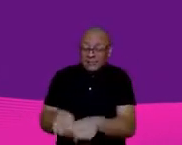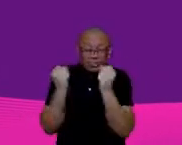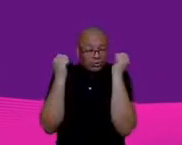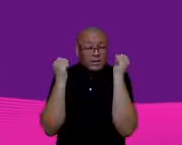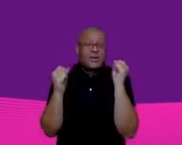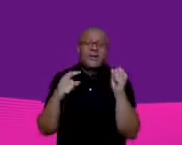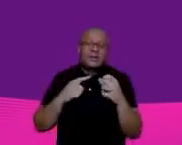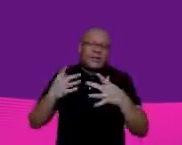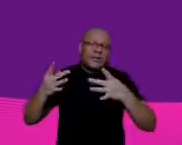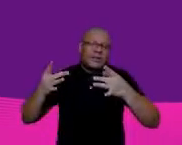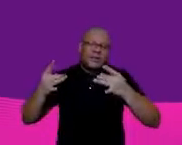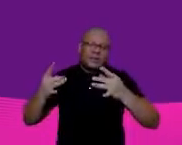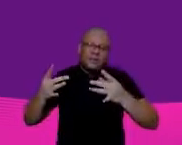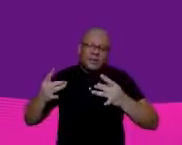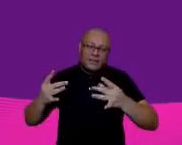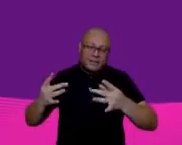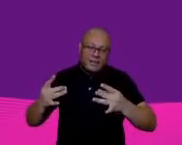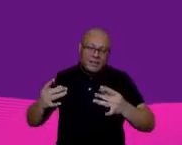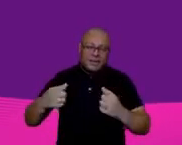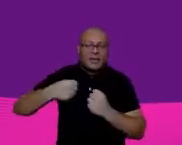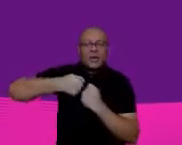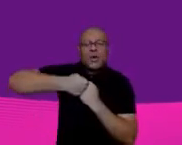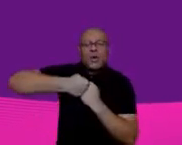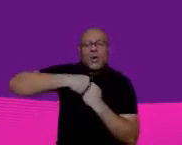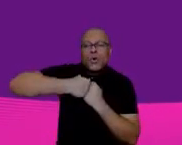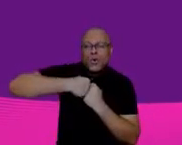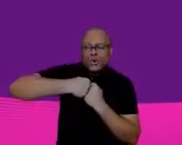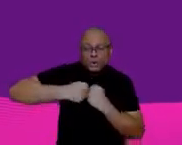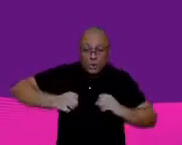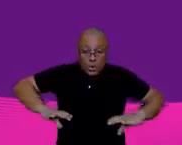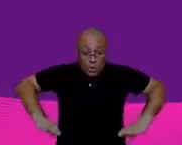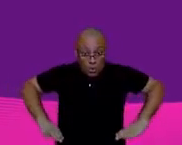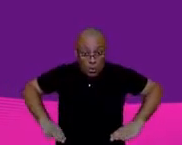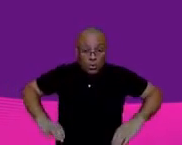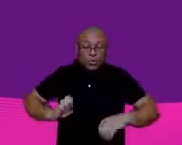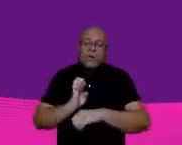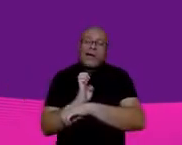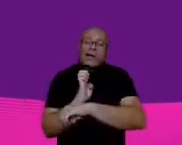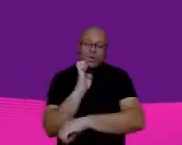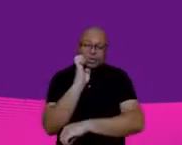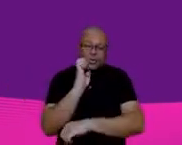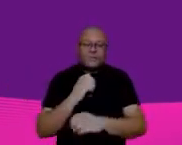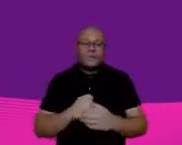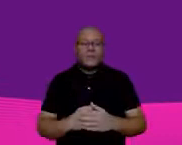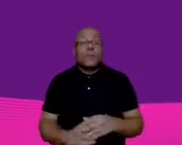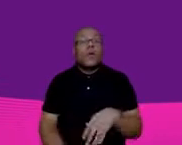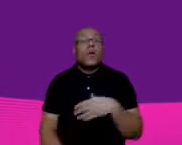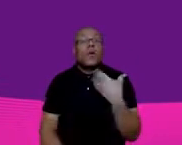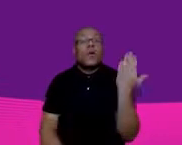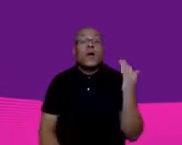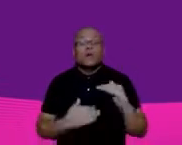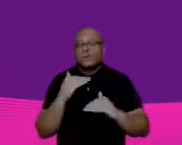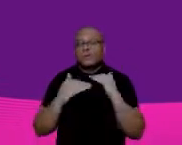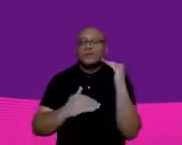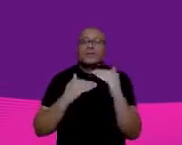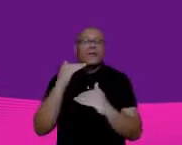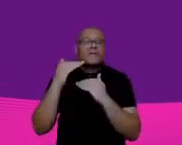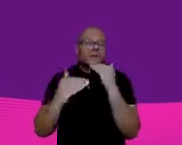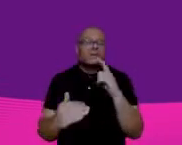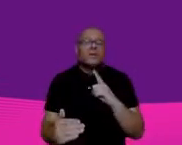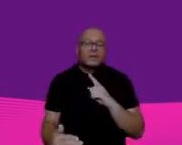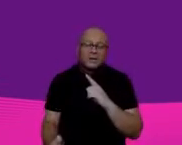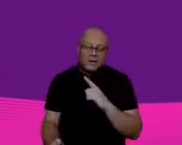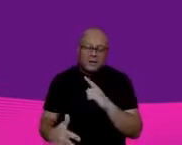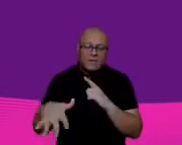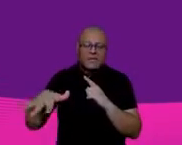relação ao joelho, ao quadril ou mesmo à coluna, né? Quais são os avanços tecnológicos que a gente teve até hoje na cirurgia do trauma